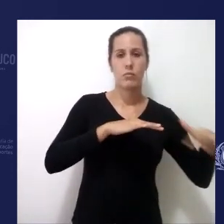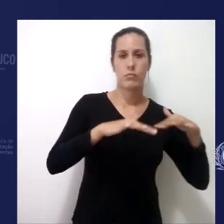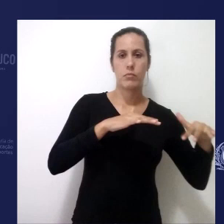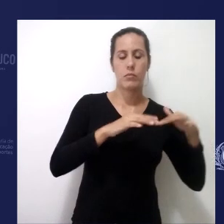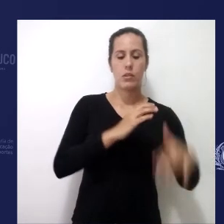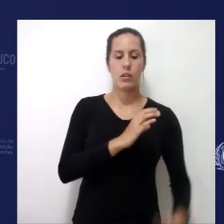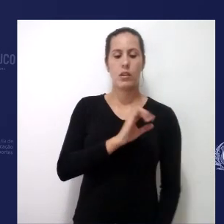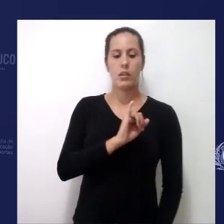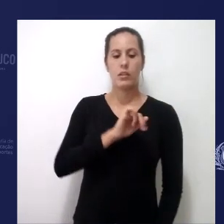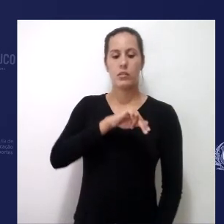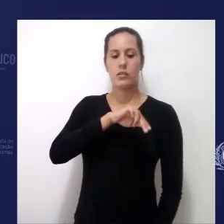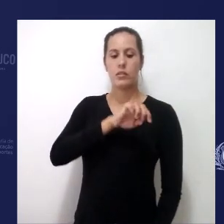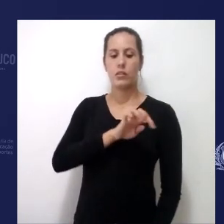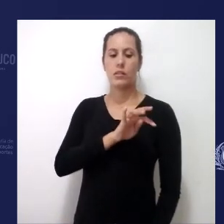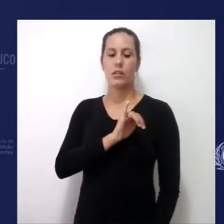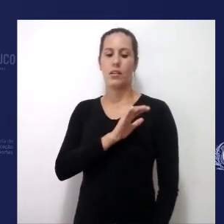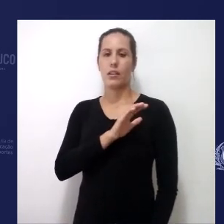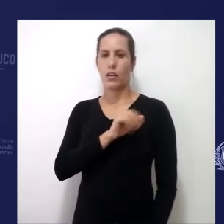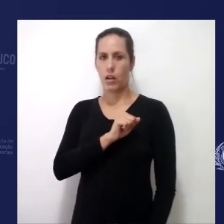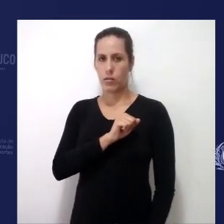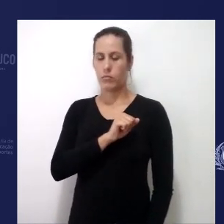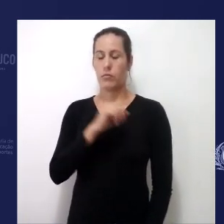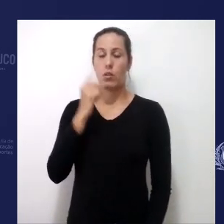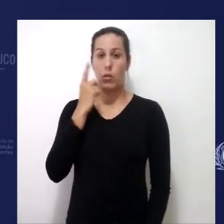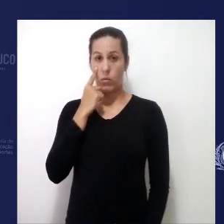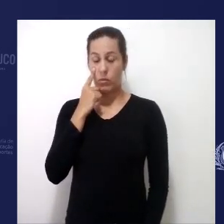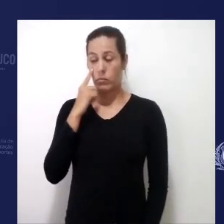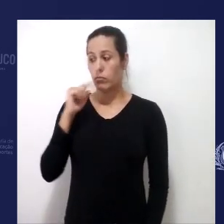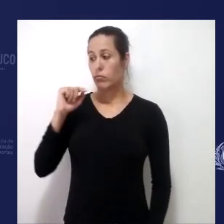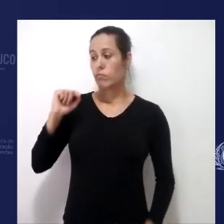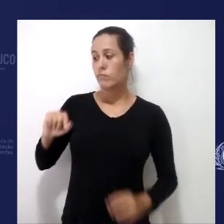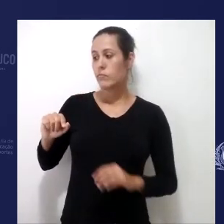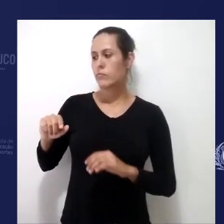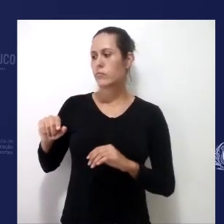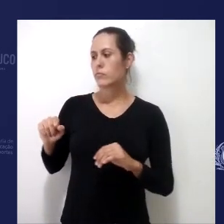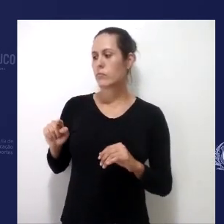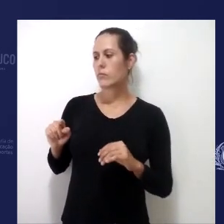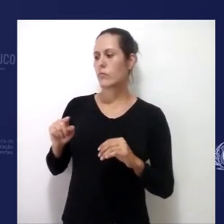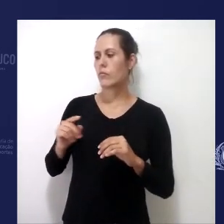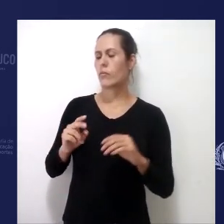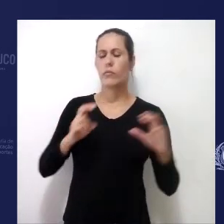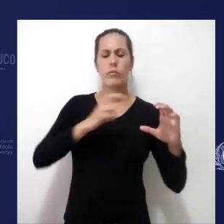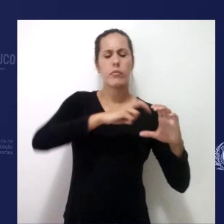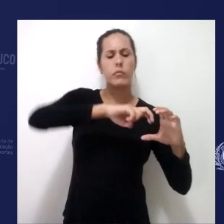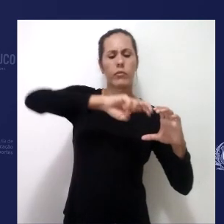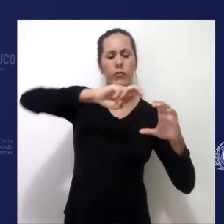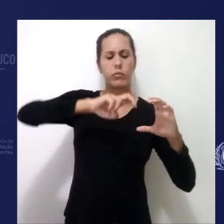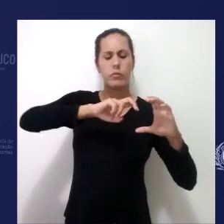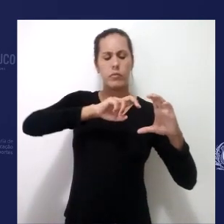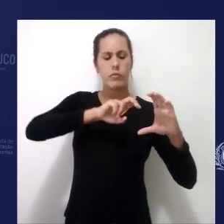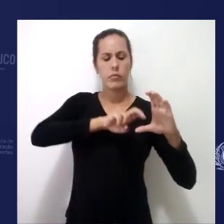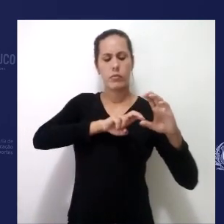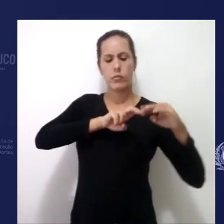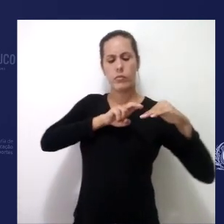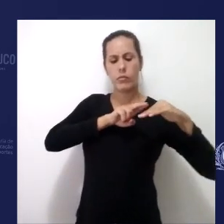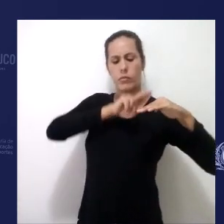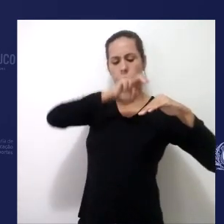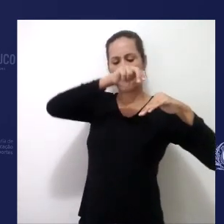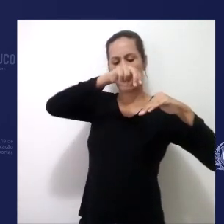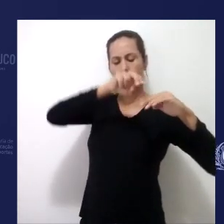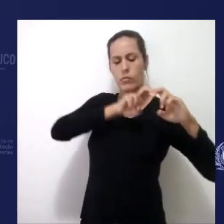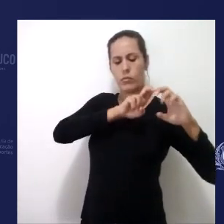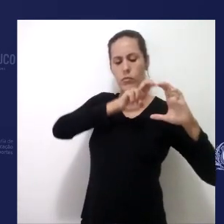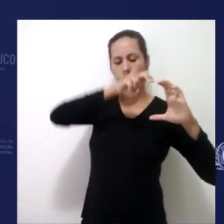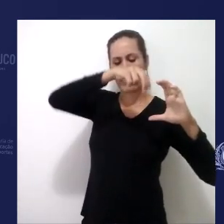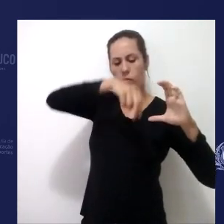cinética. Como você pode ver na imagem, a energia na montanha-russa está sempre a converter-se